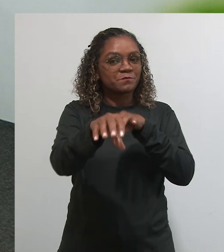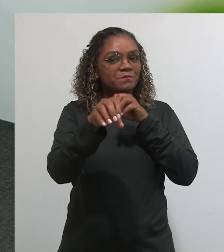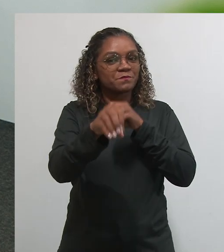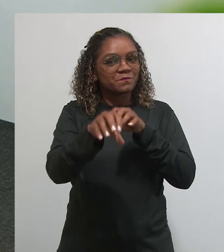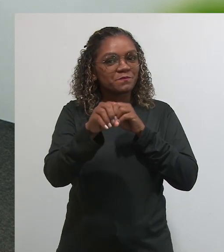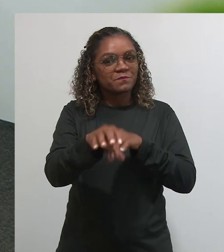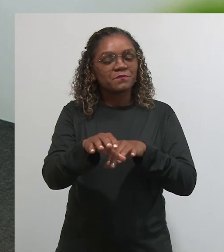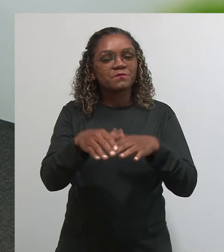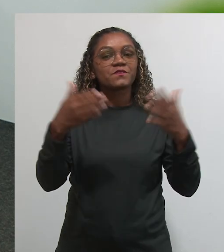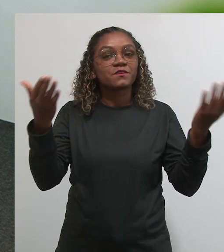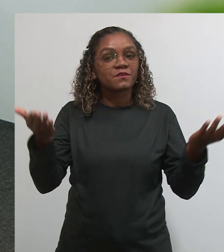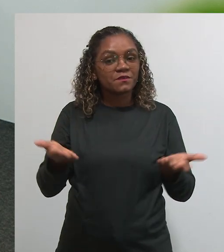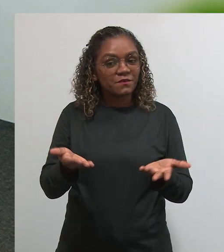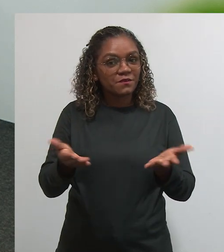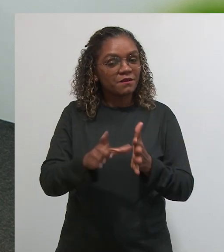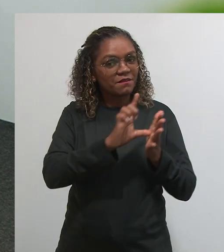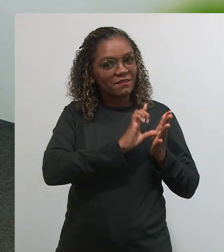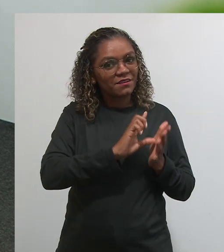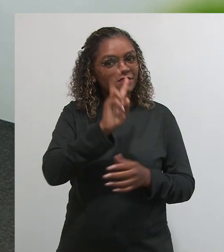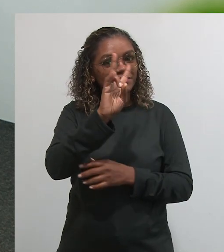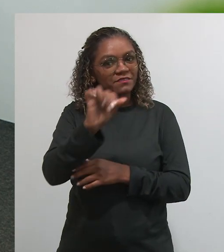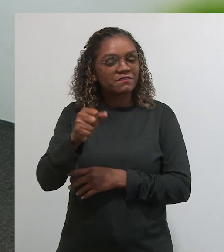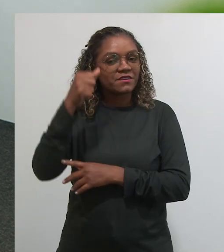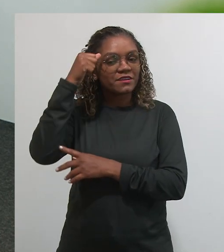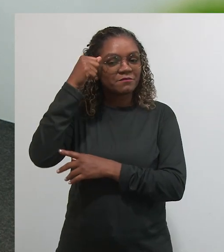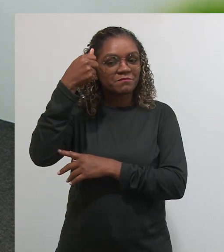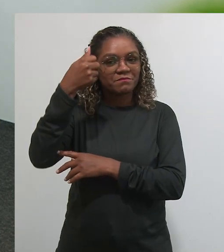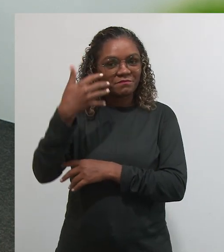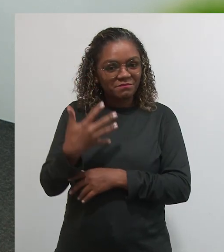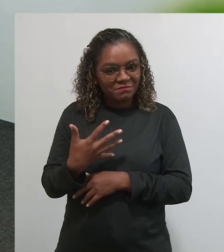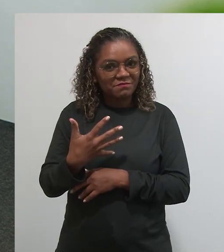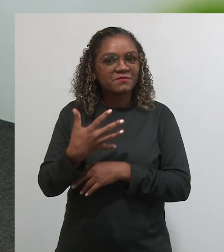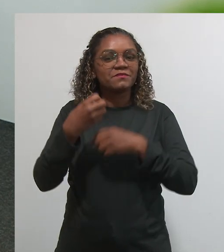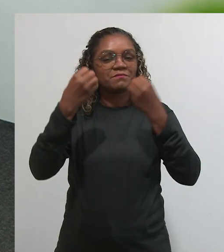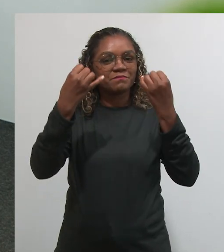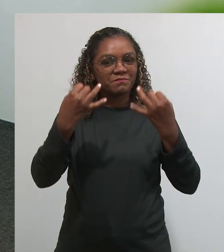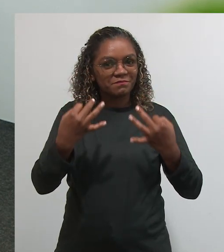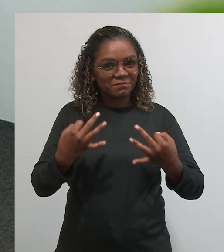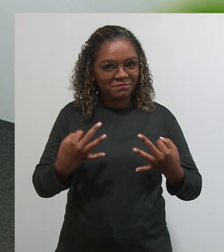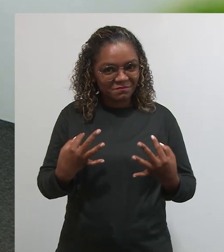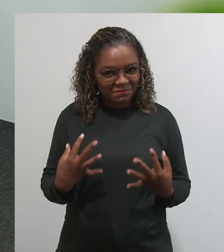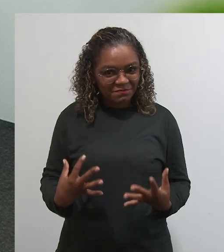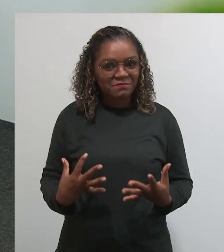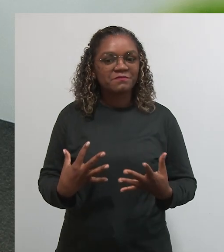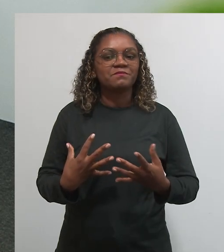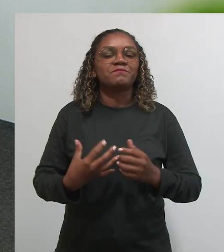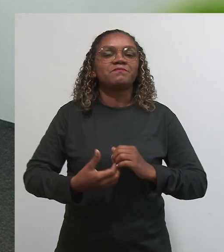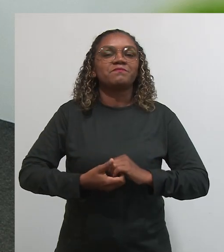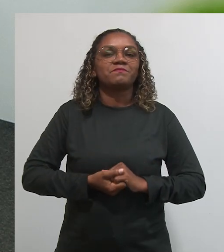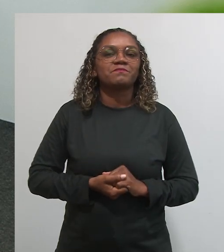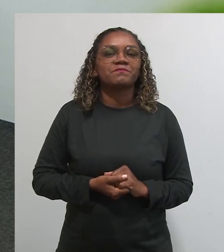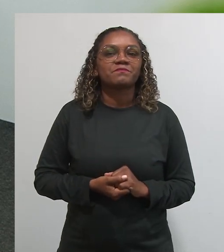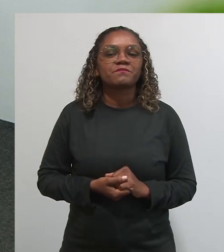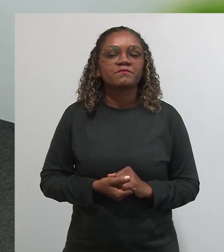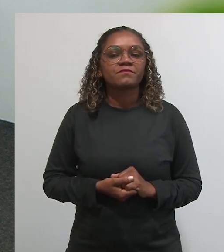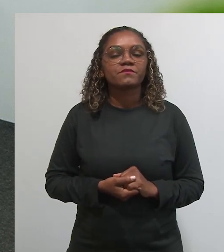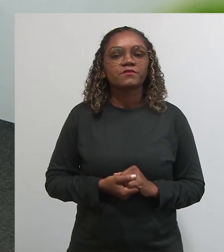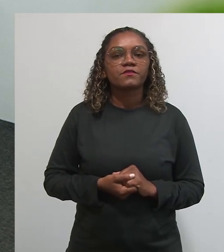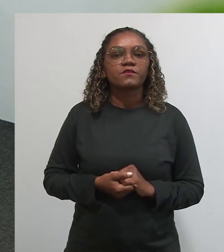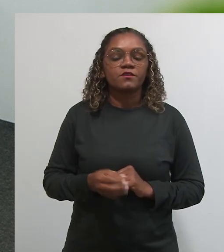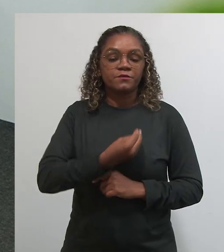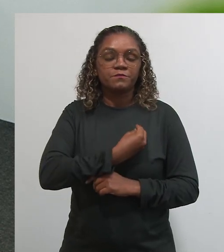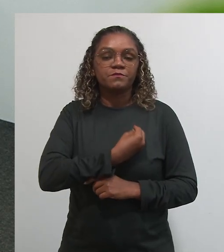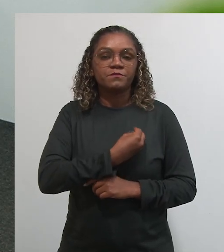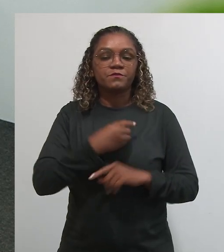Educação. E antes de começar esse nosso segundo momento, nossa segunda aula, vou fazer a ambientação. Eu estou